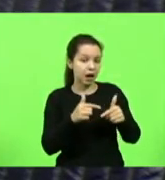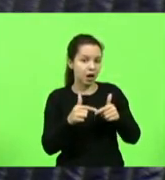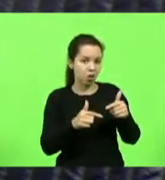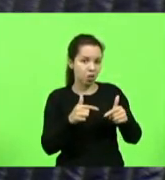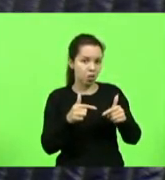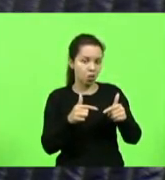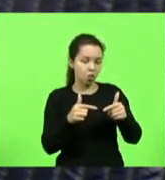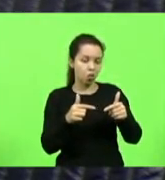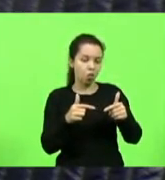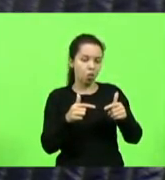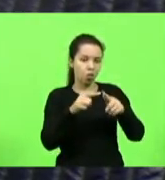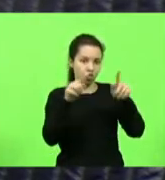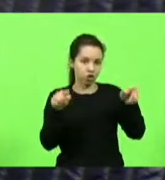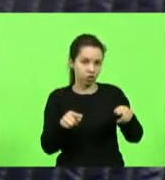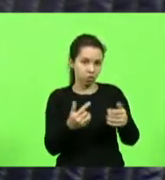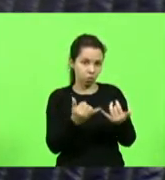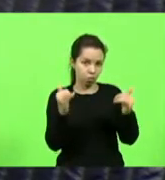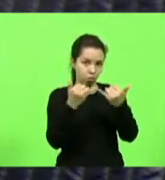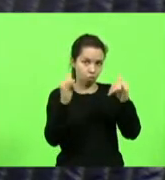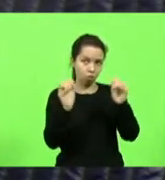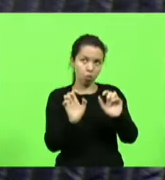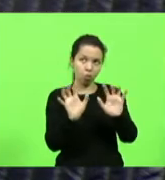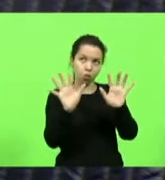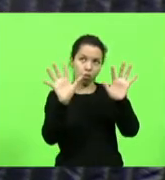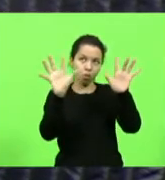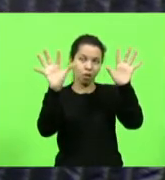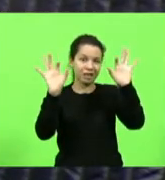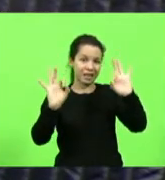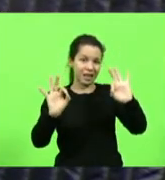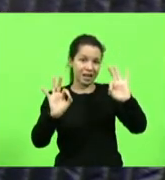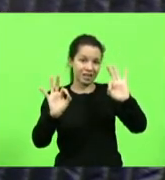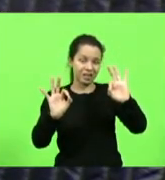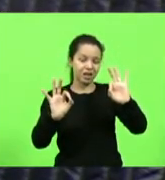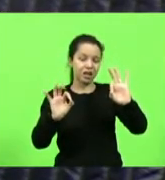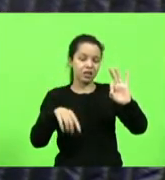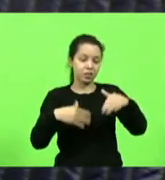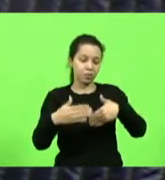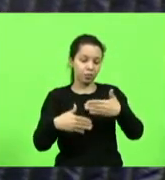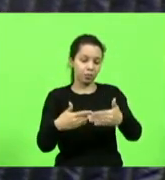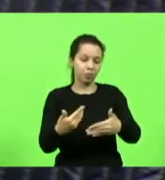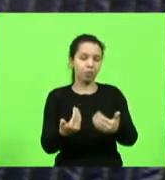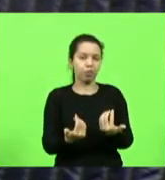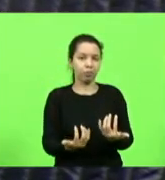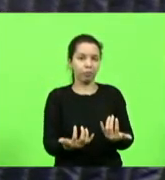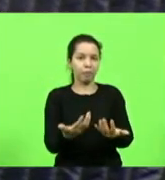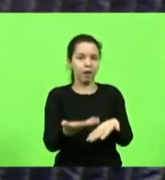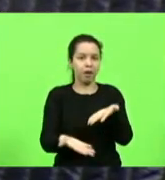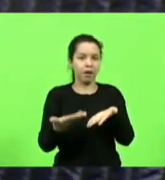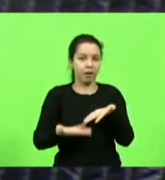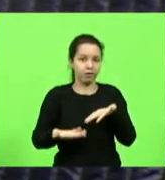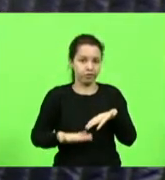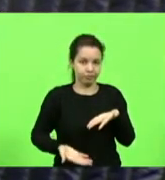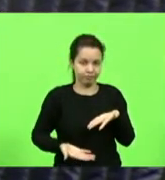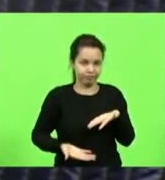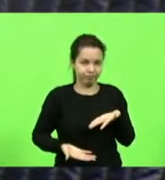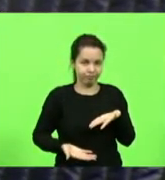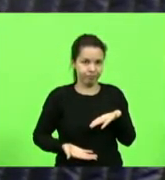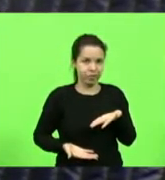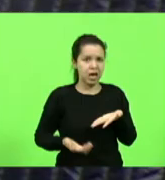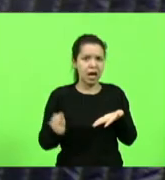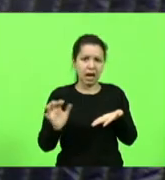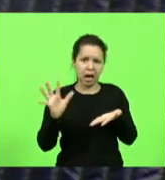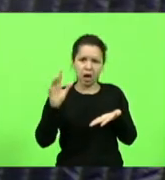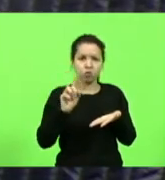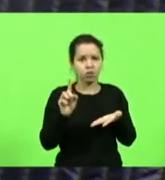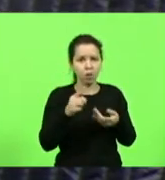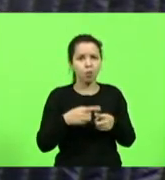é significativa. E se faz esse trabalho, que não custa tanto, porque os agricultores já